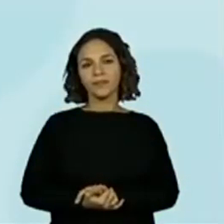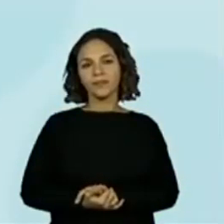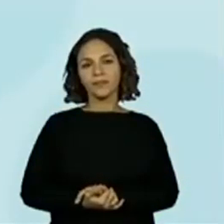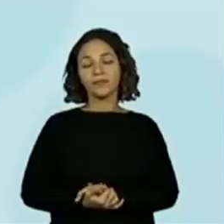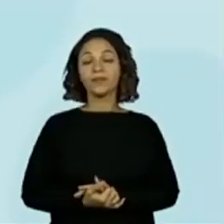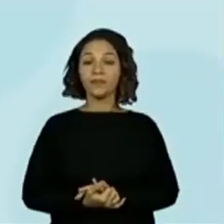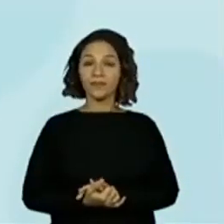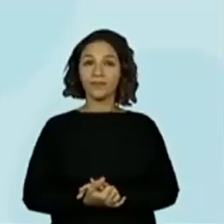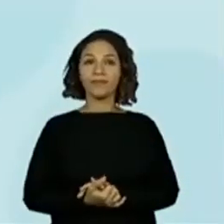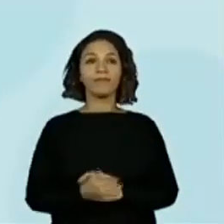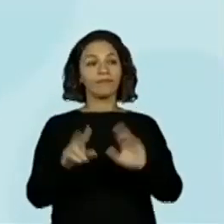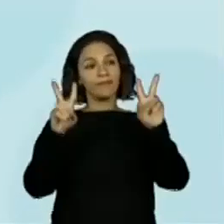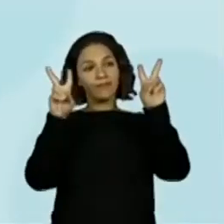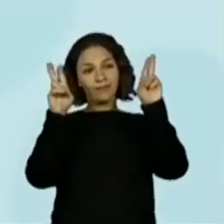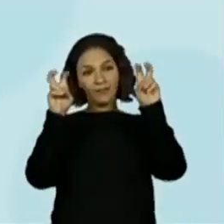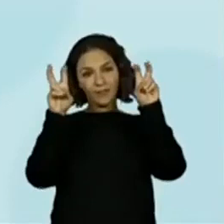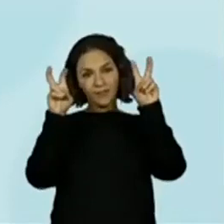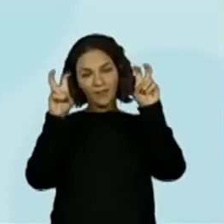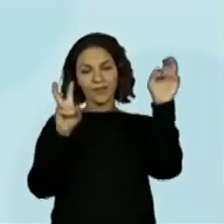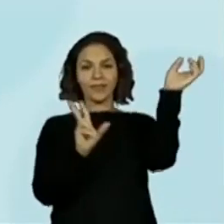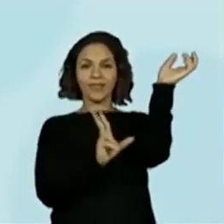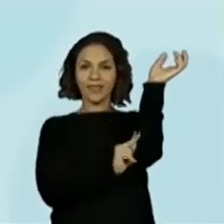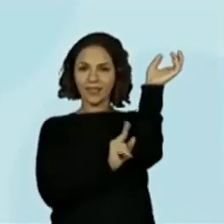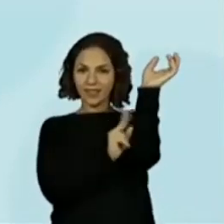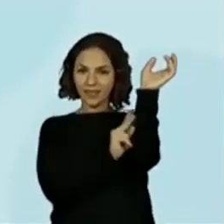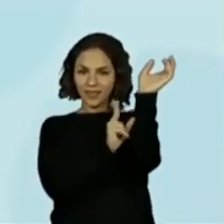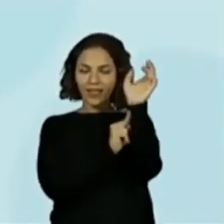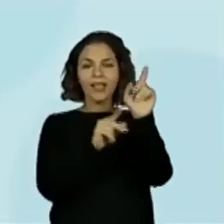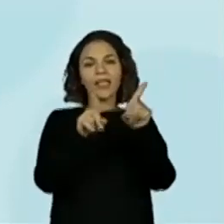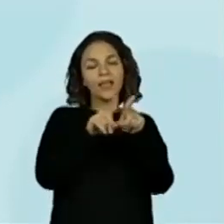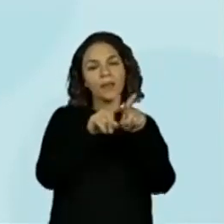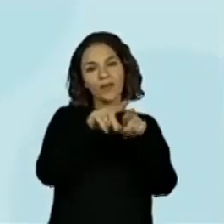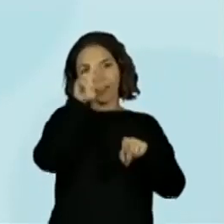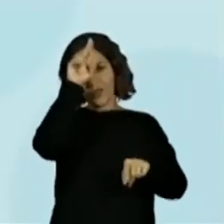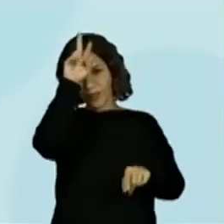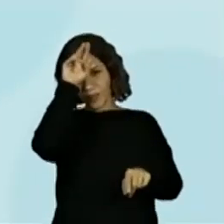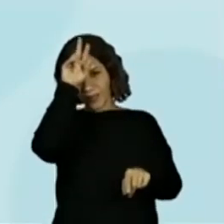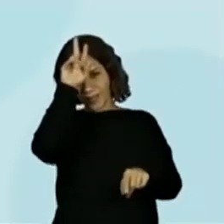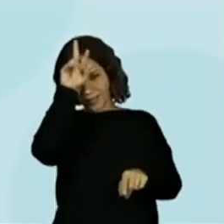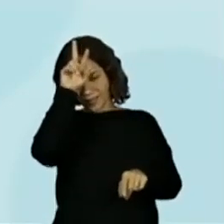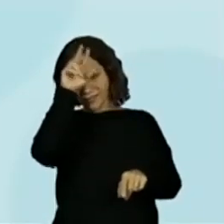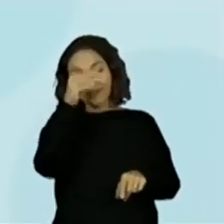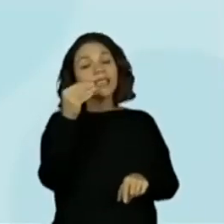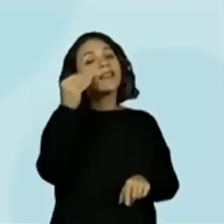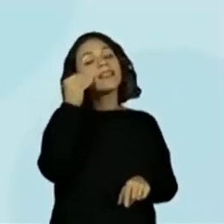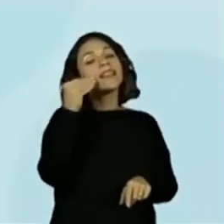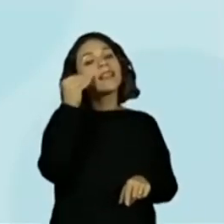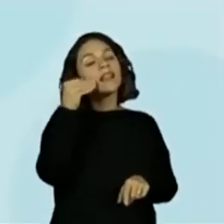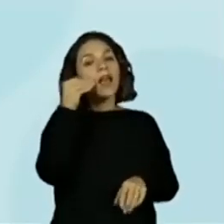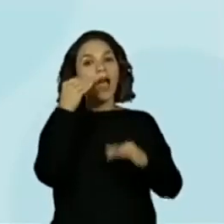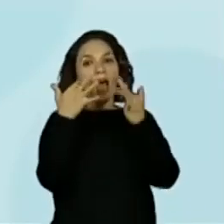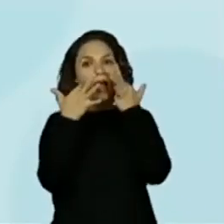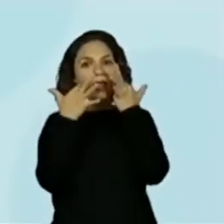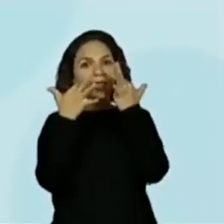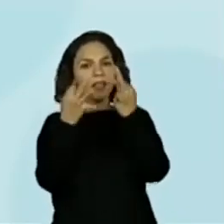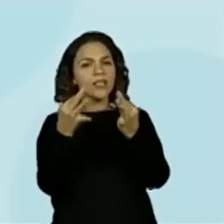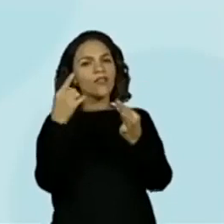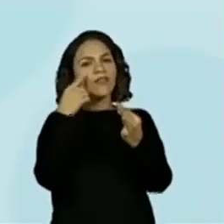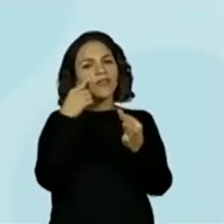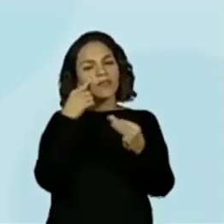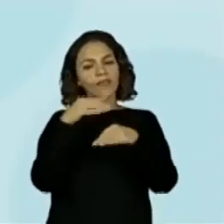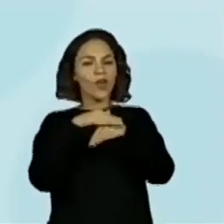A cigarra e as formigas. Vamos prestar atenção para ver se a gente consegue ler e entender melhor essa conversa